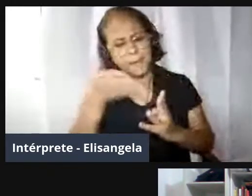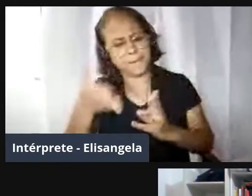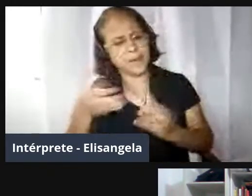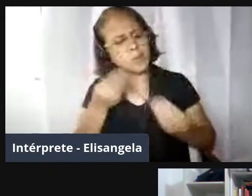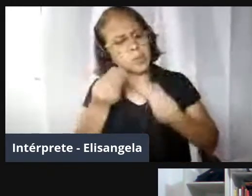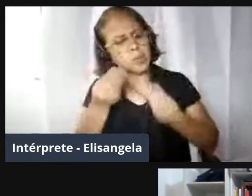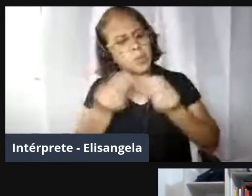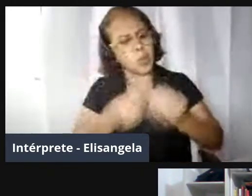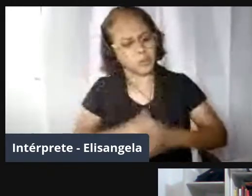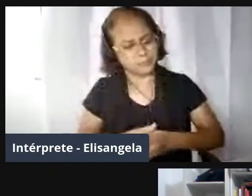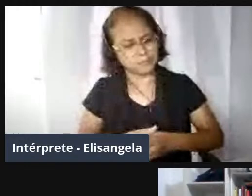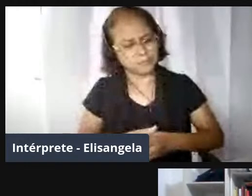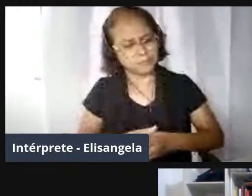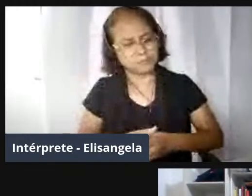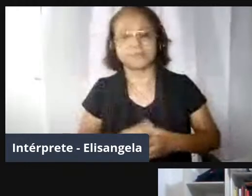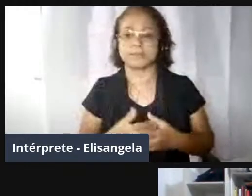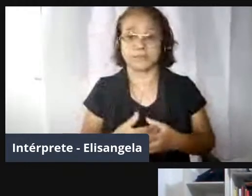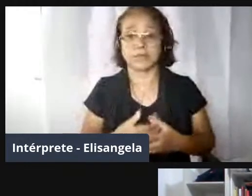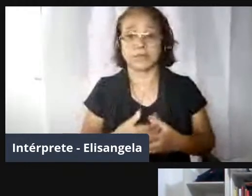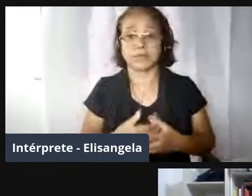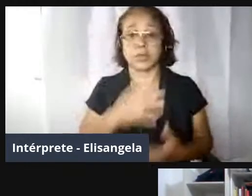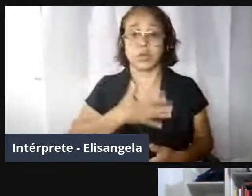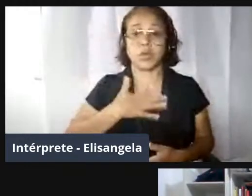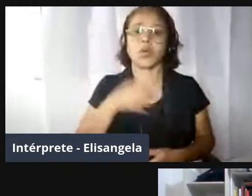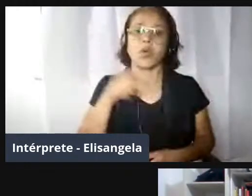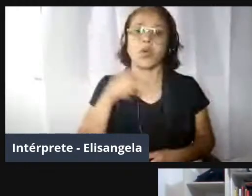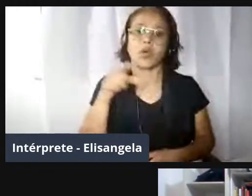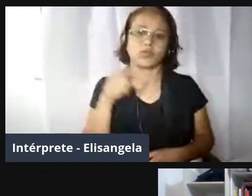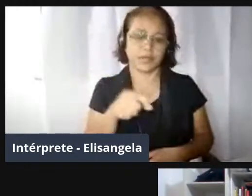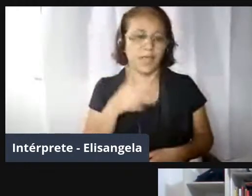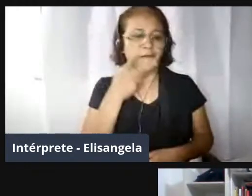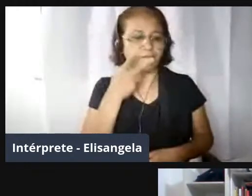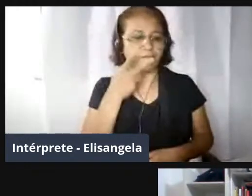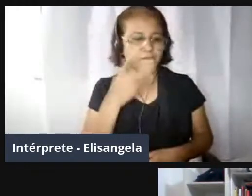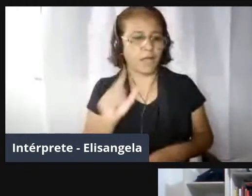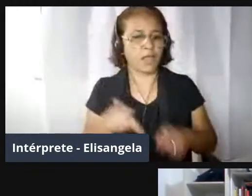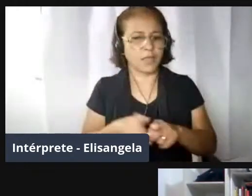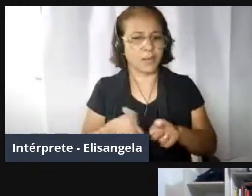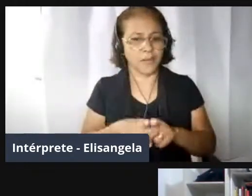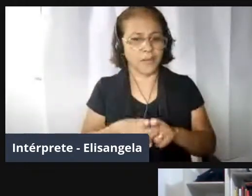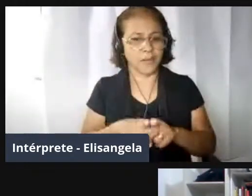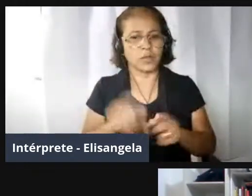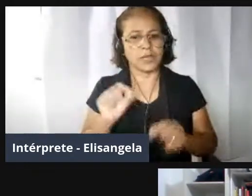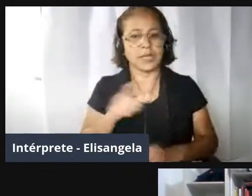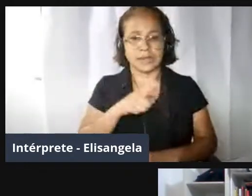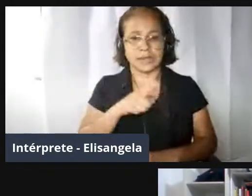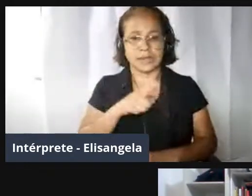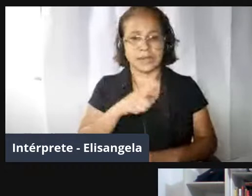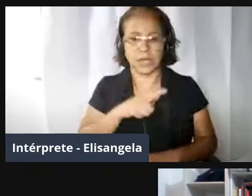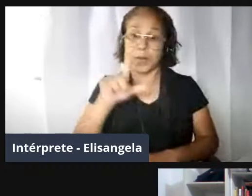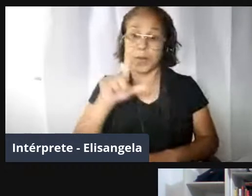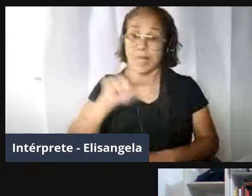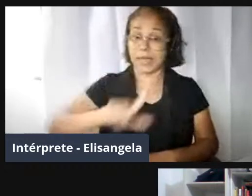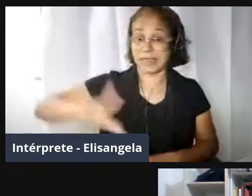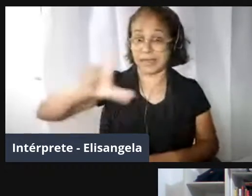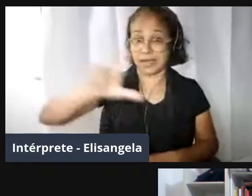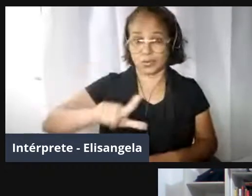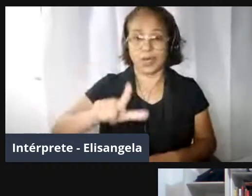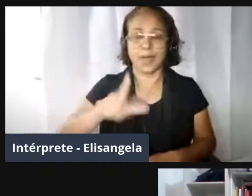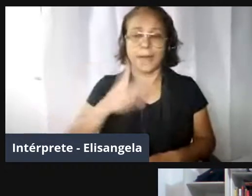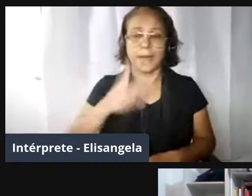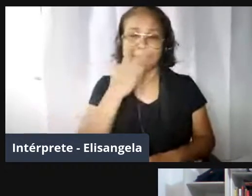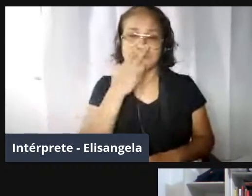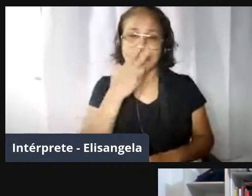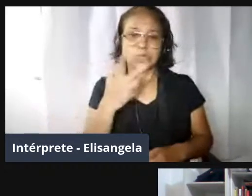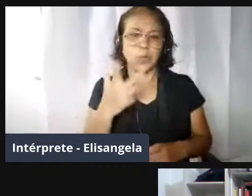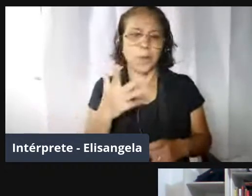Eu gosto muito quando a Súria coloca, não só ela, mas alicerçada, né, em toda uma literatura, essa ideia do mito de uma escola pública elitista, né? Se a